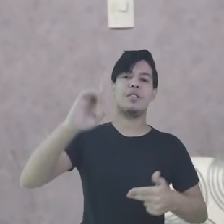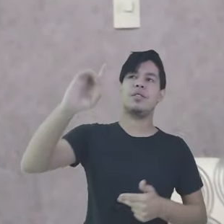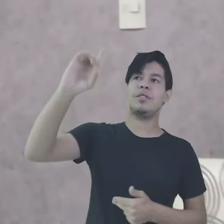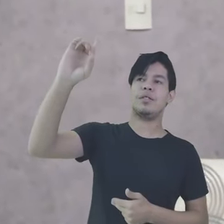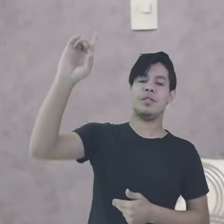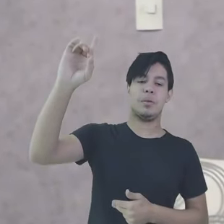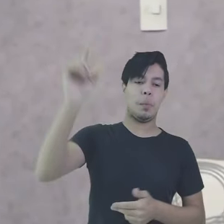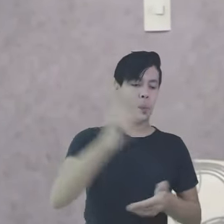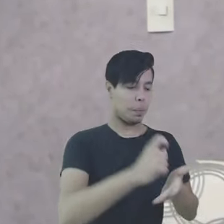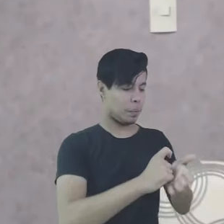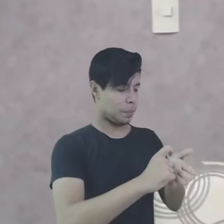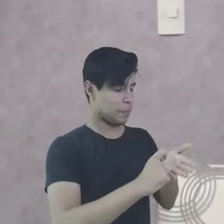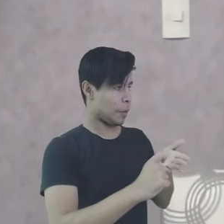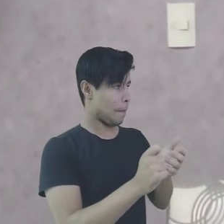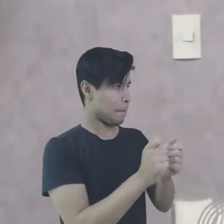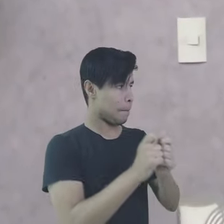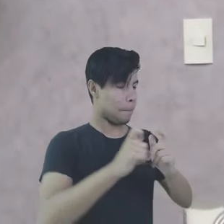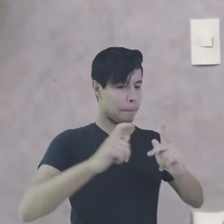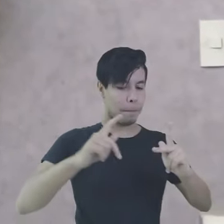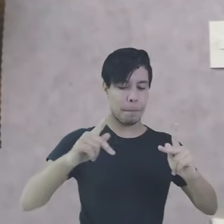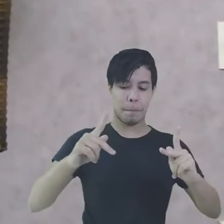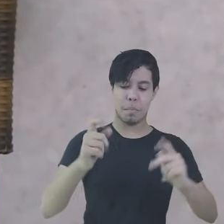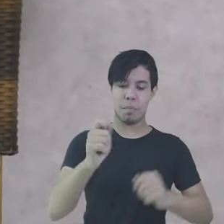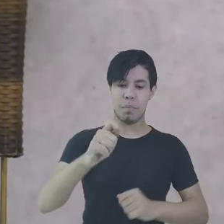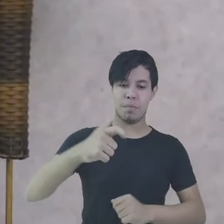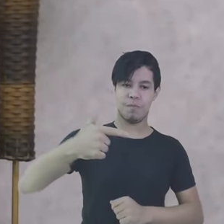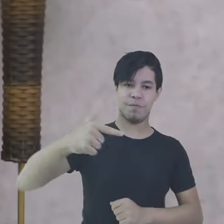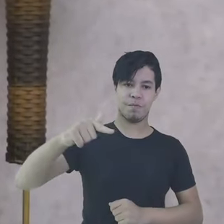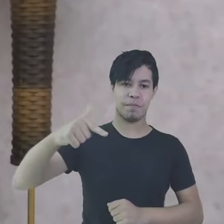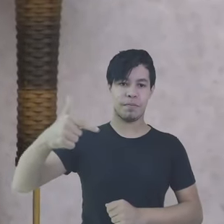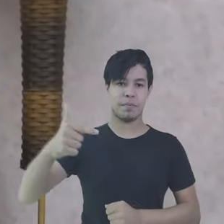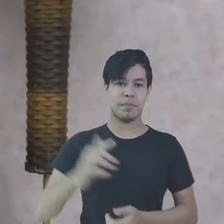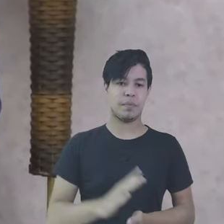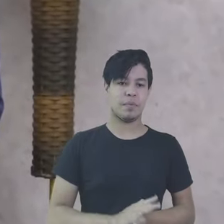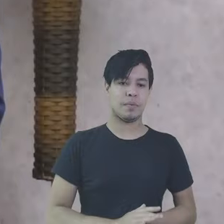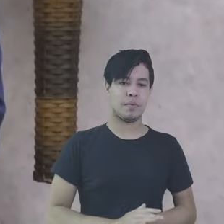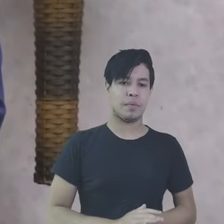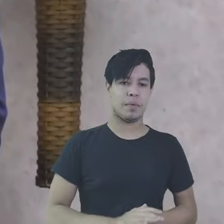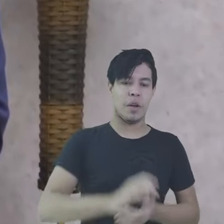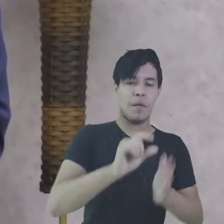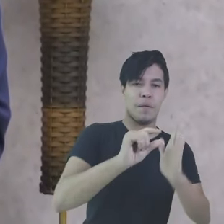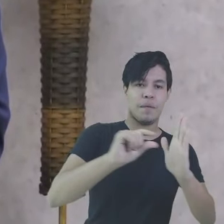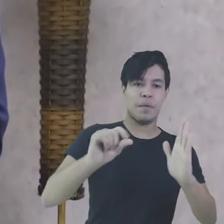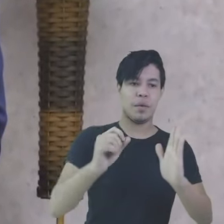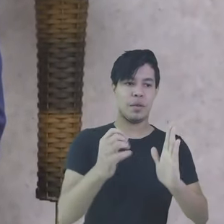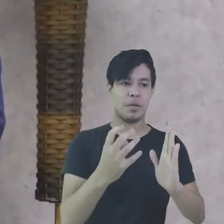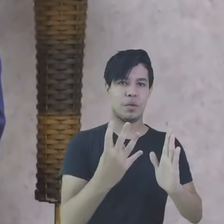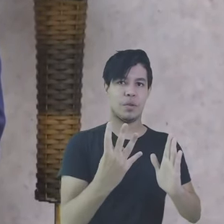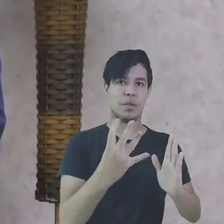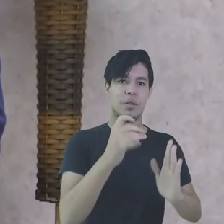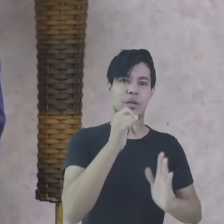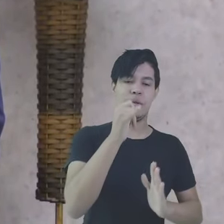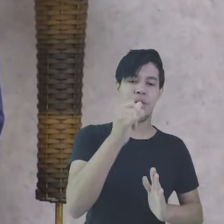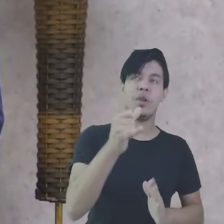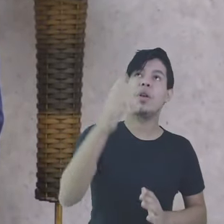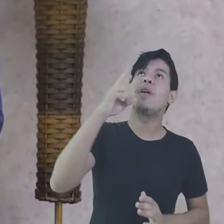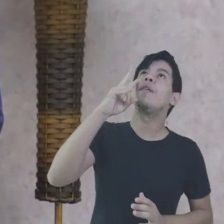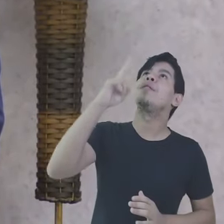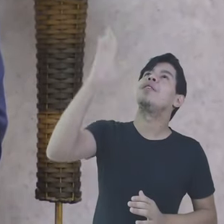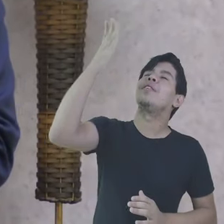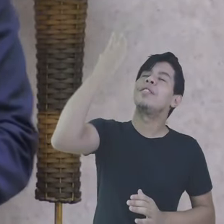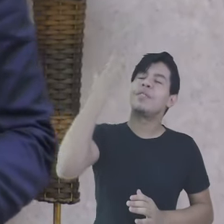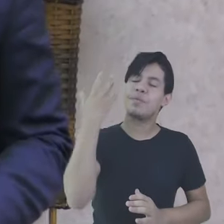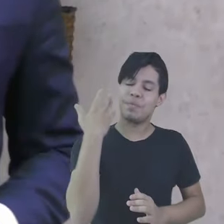você. Abra comigo em Apocalipse 22. Apocalipse 22, verso 4, diz: contemplarão a sua